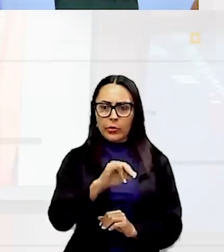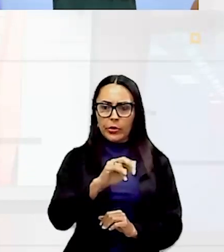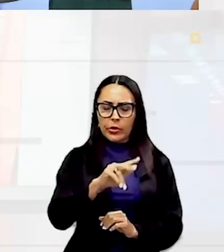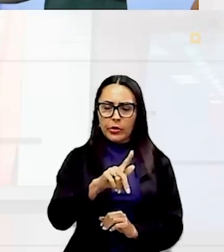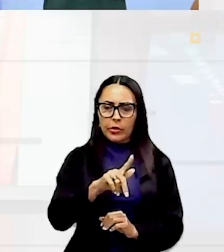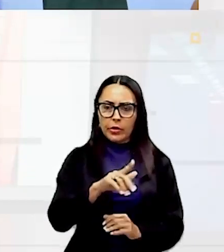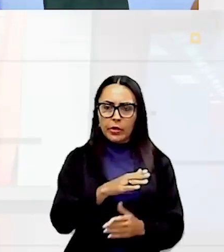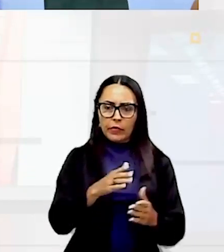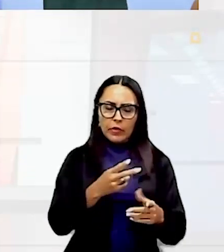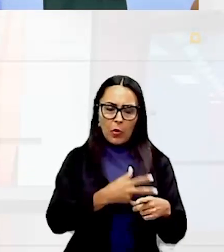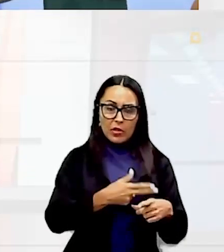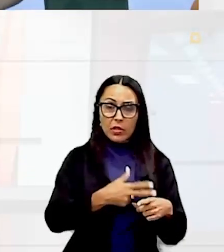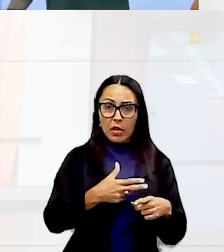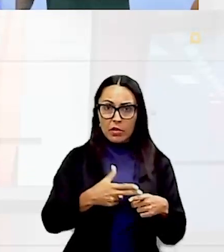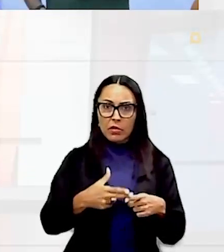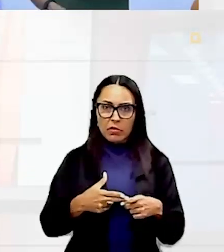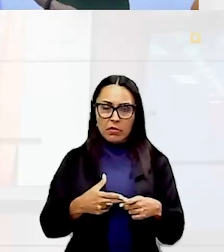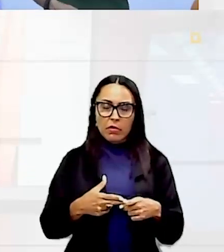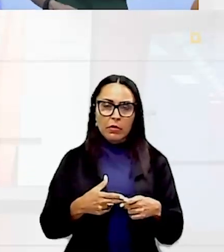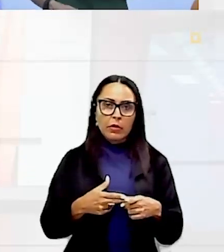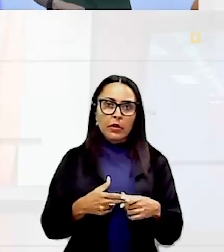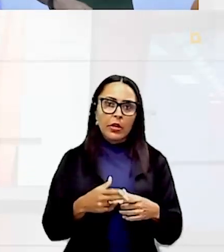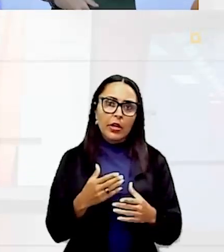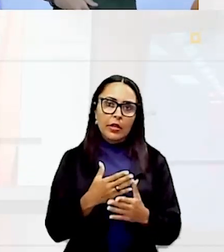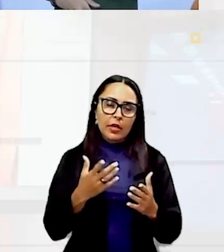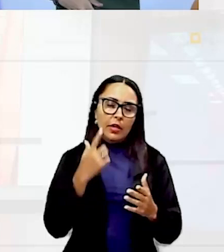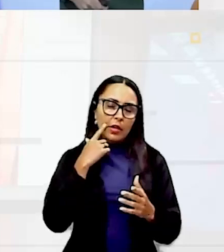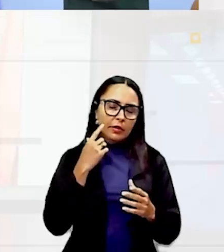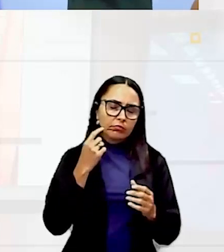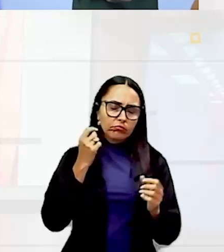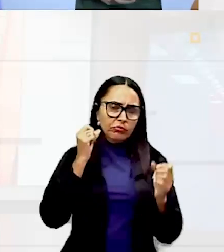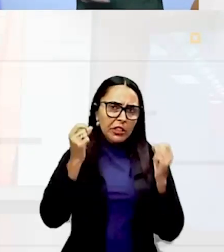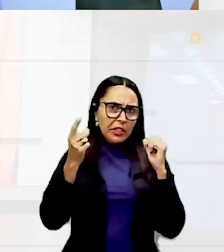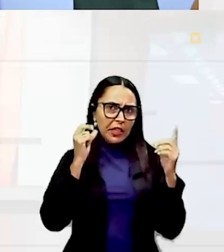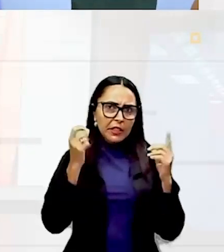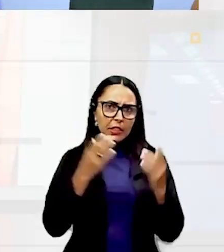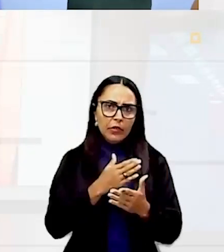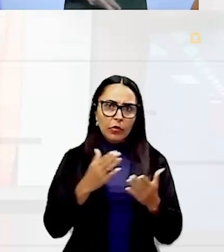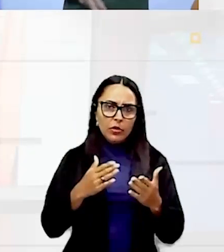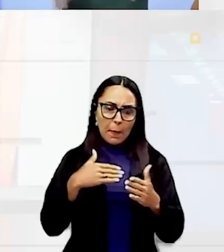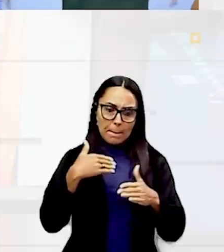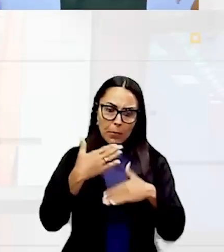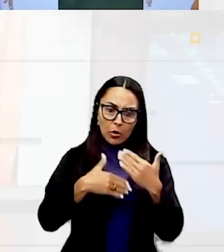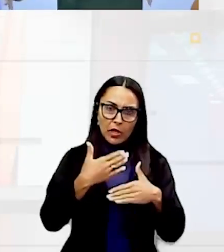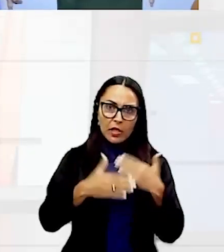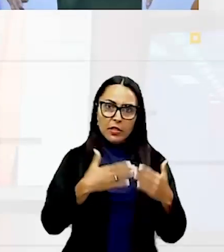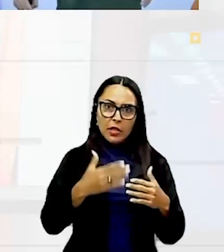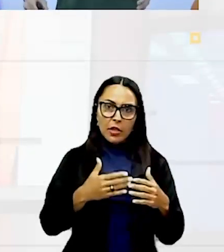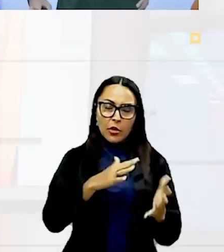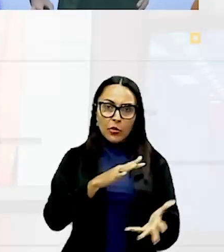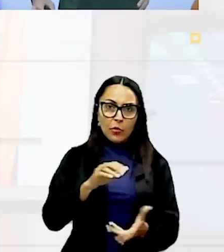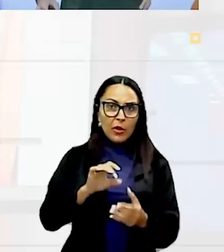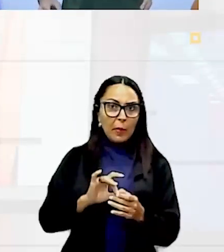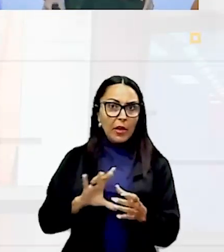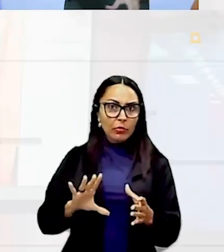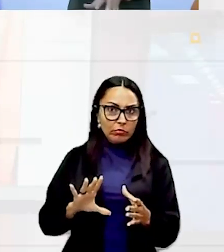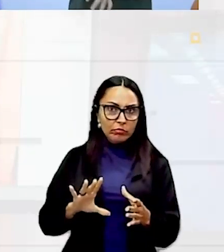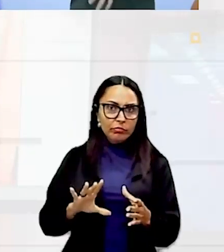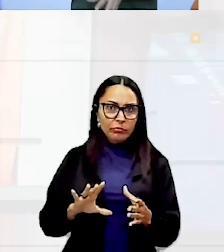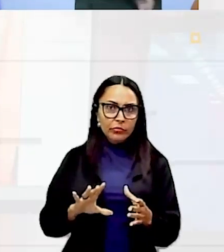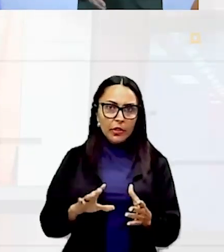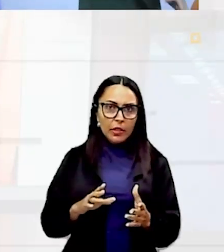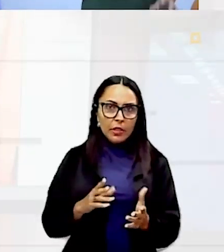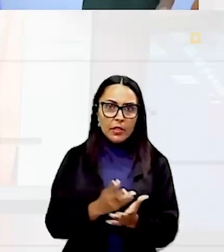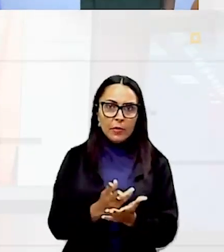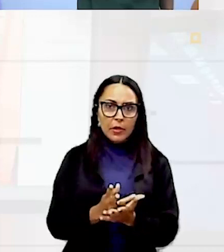Dark Souls, né, do Souls-like, que é essa ideia de você progredir no mundo aberto. Toda vez que